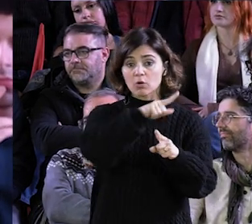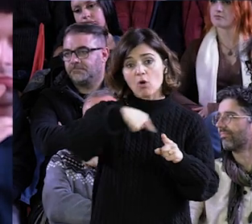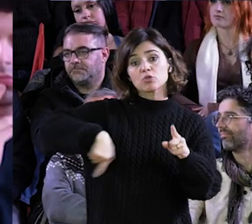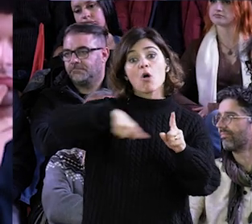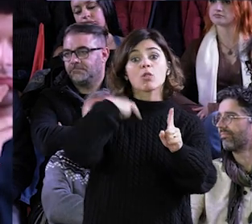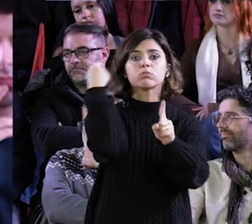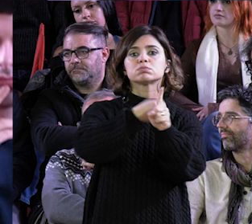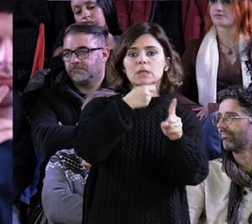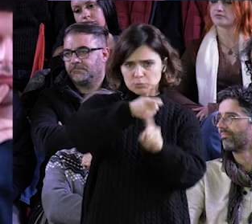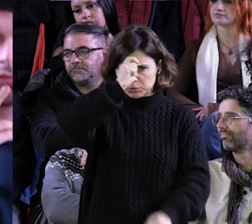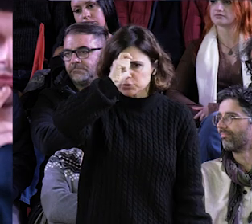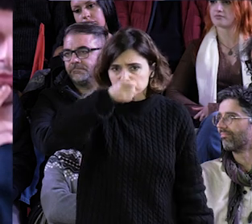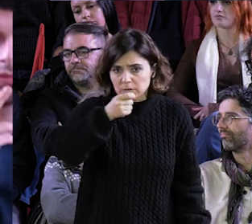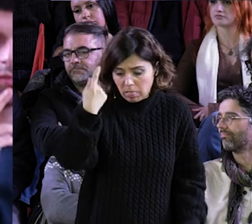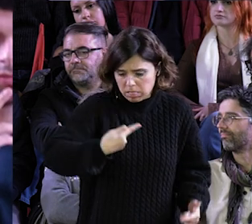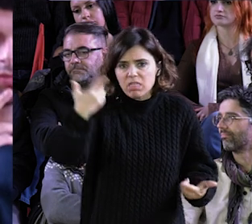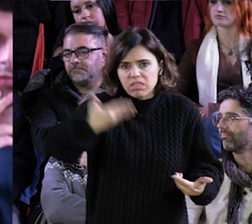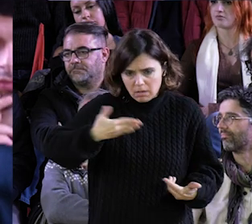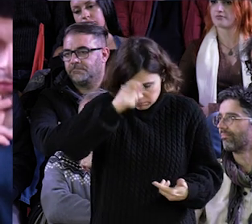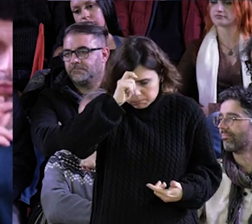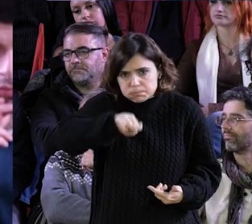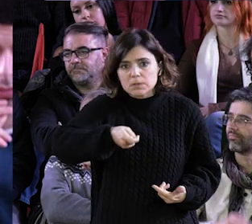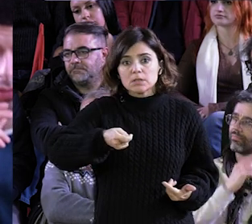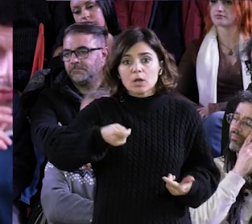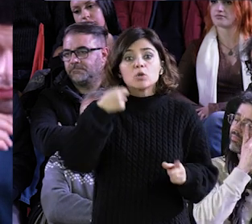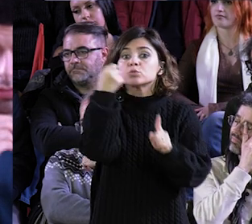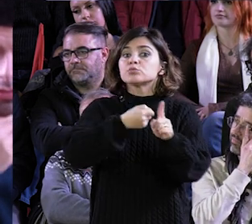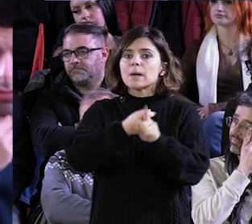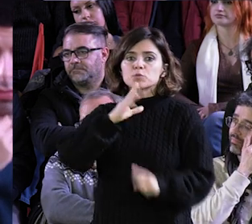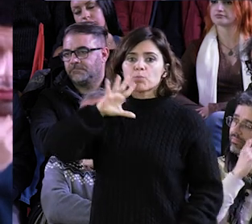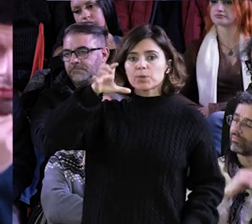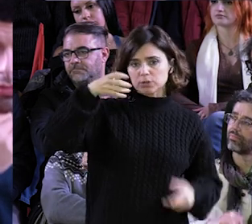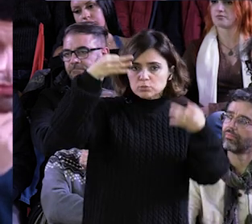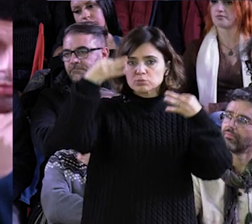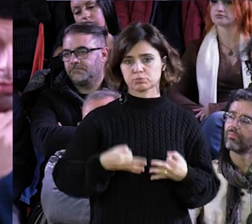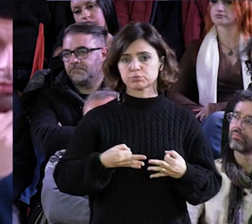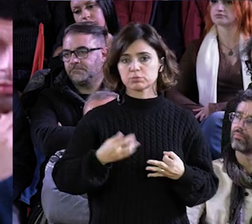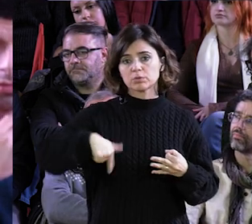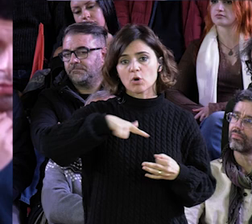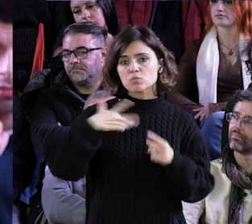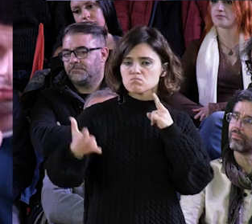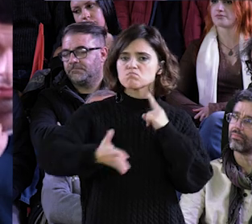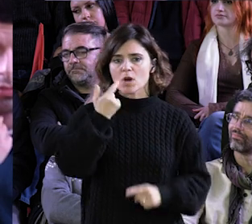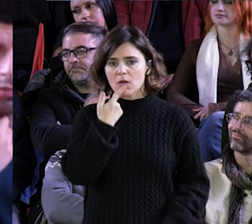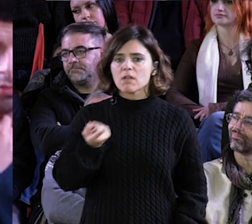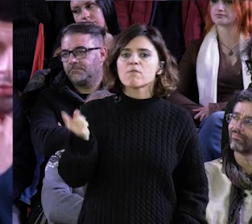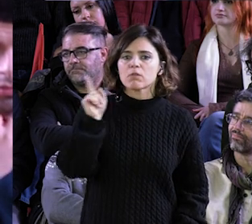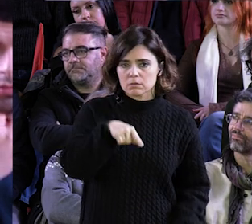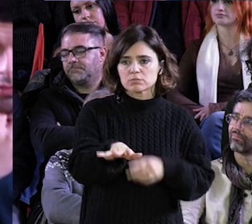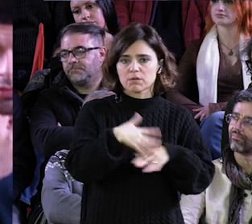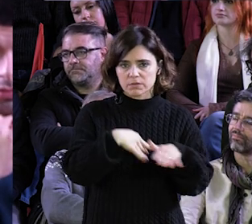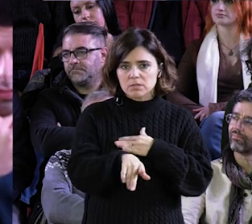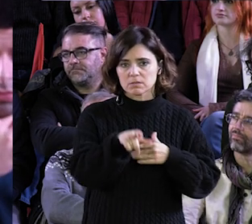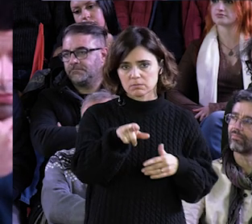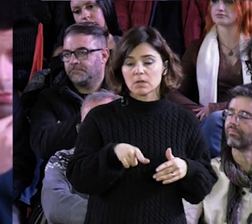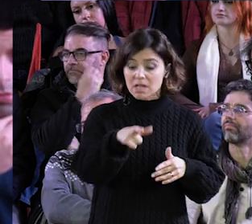respeito que sabíamos que merecíamos e queríamos ter. Lutámos por um país mais justo e conseguimos e voltaremos a fazê-lo. E